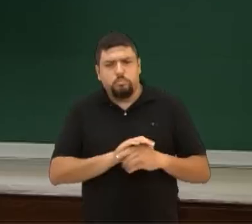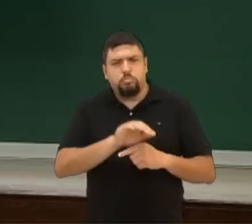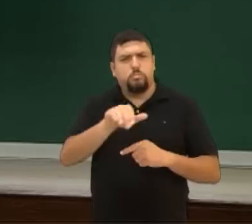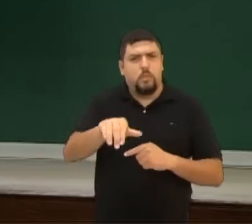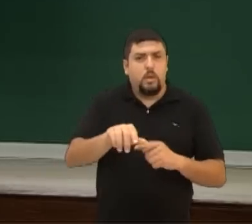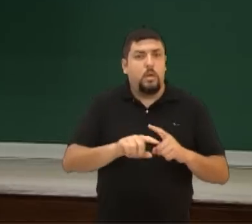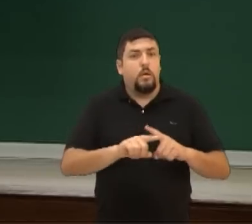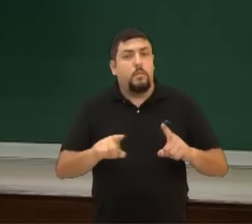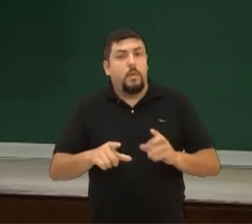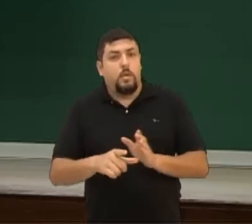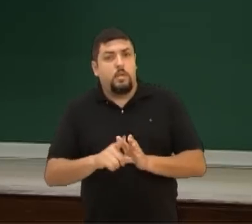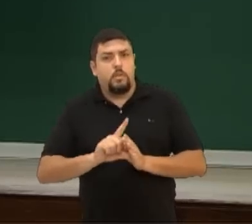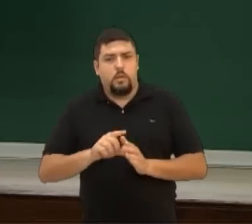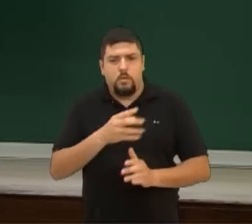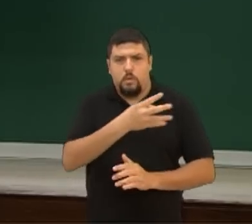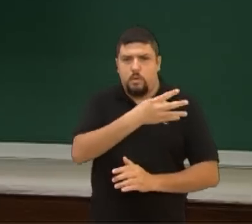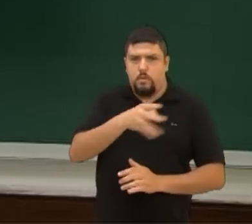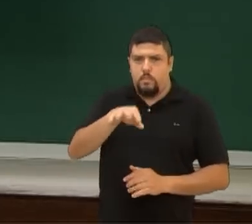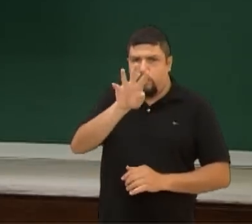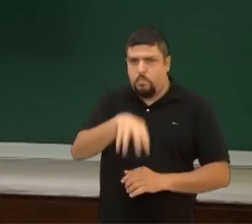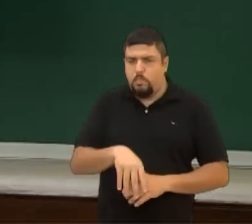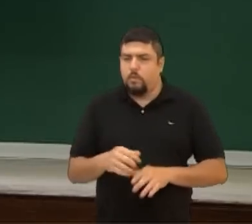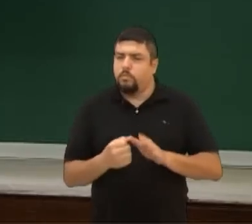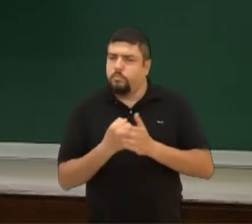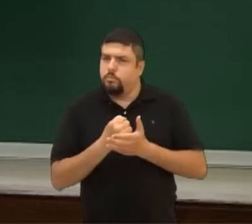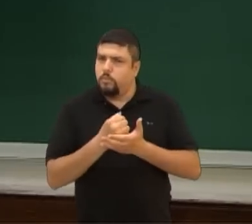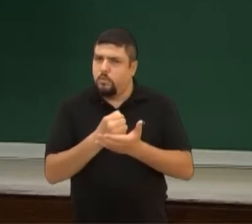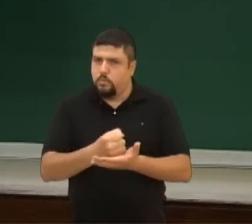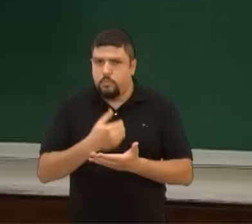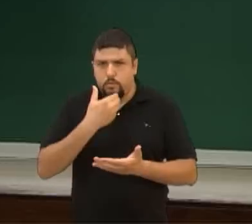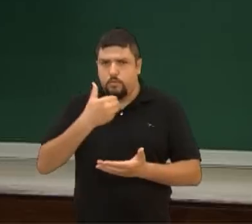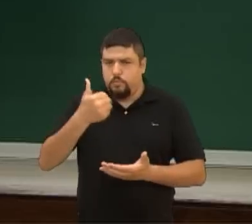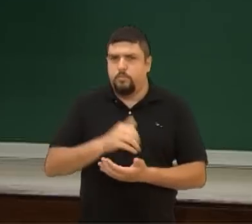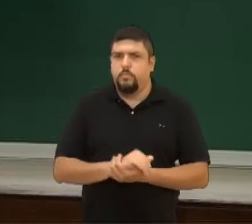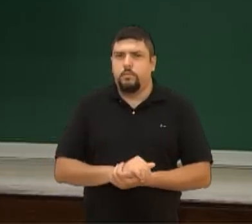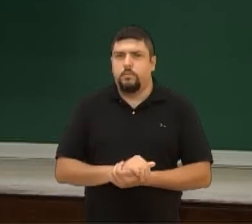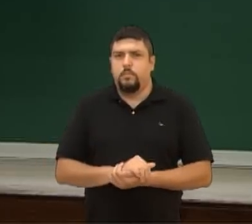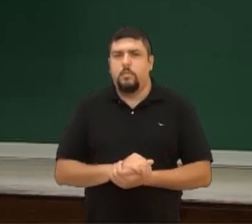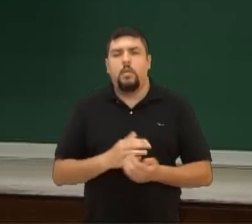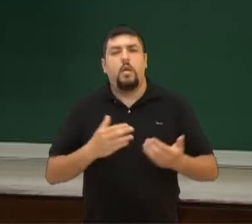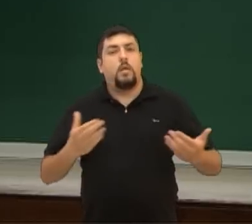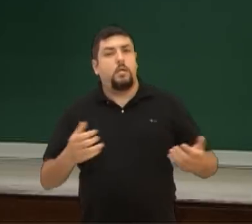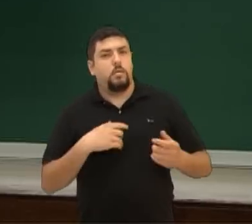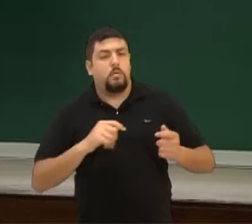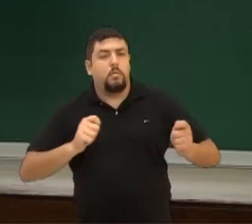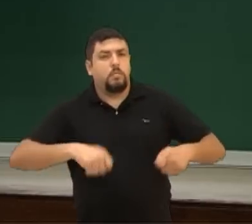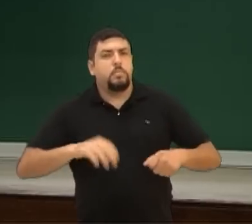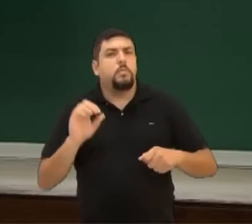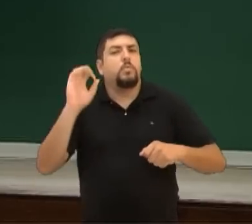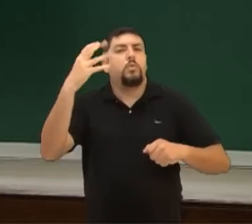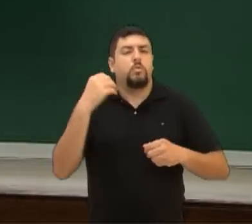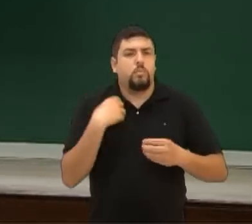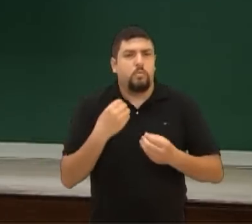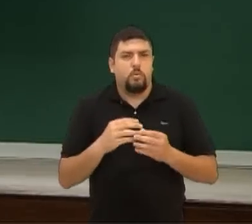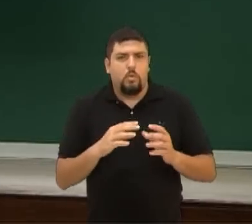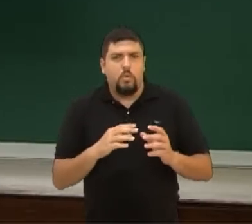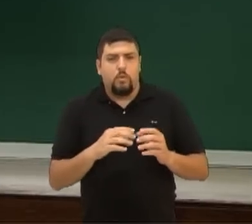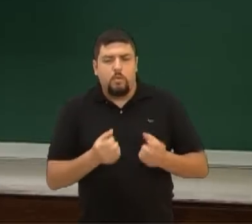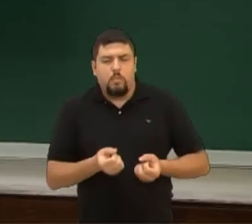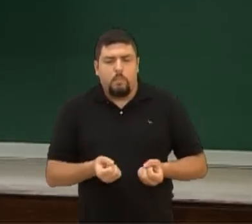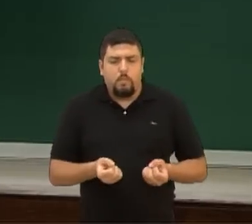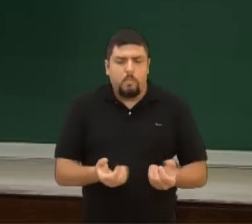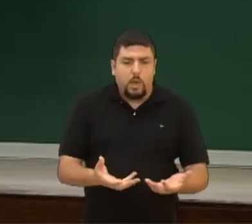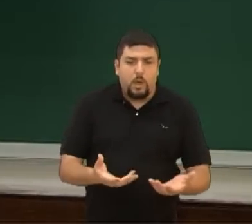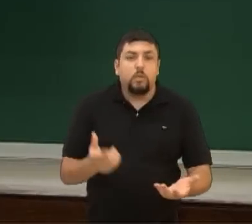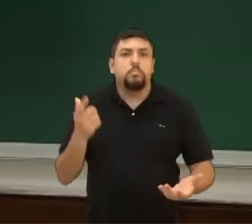tarde, mas a tabela ali visualmente ficou mais fácil. Então, a probabilidade de ocorrer, né, a soma 7